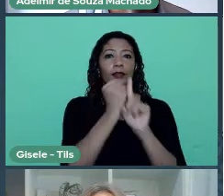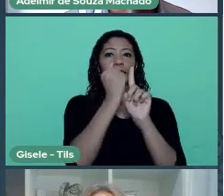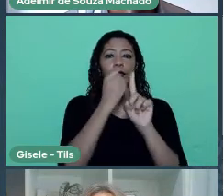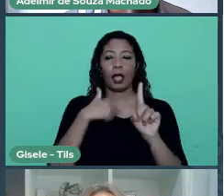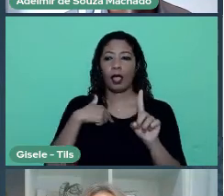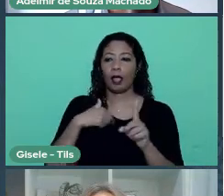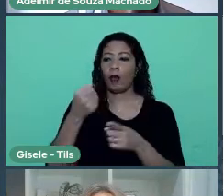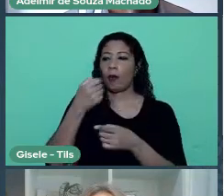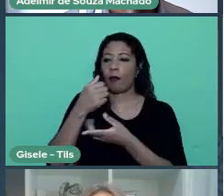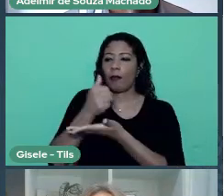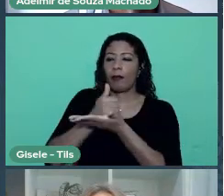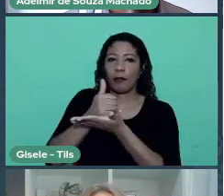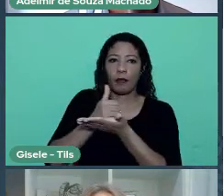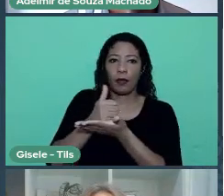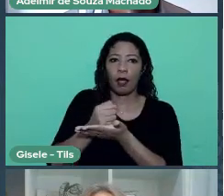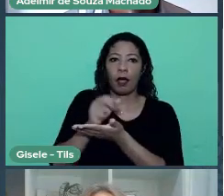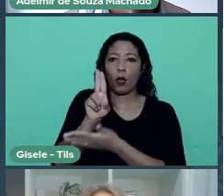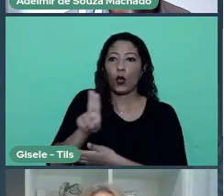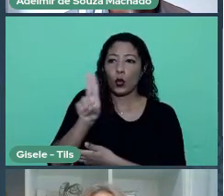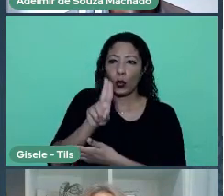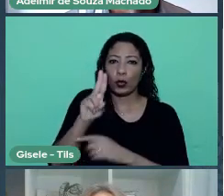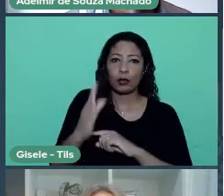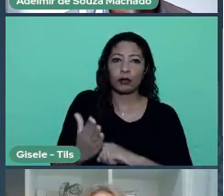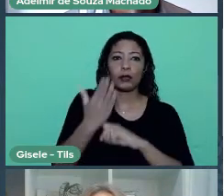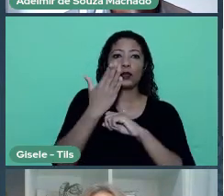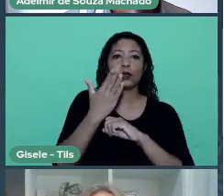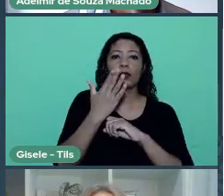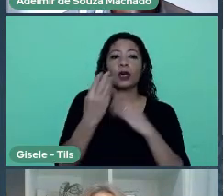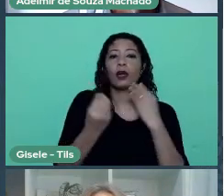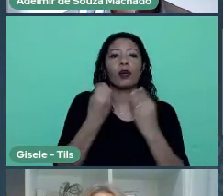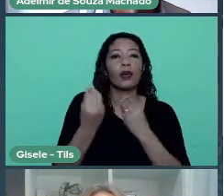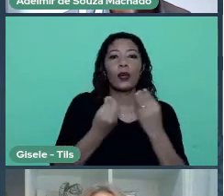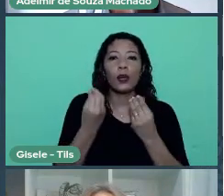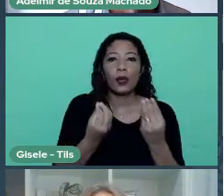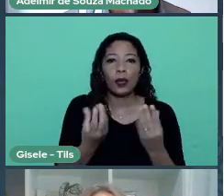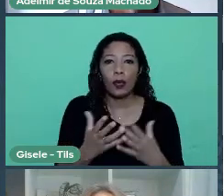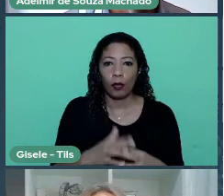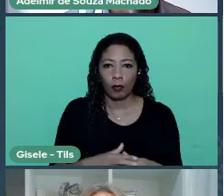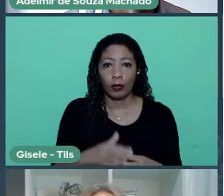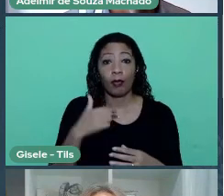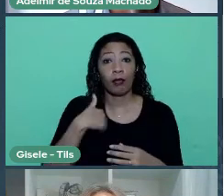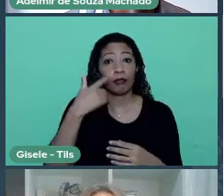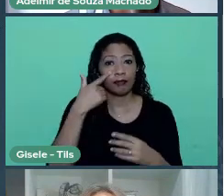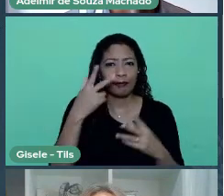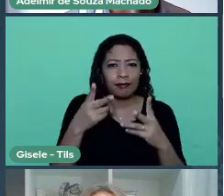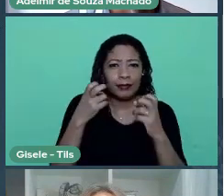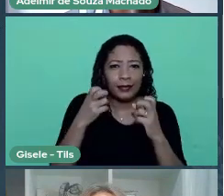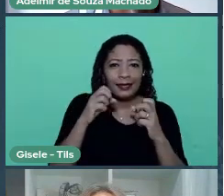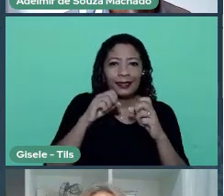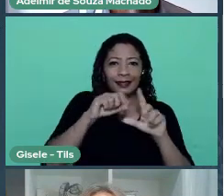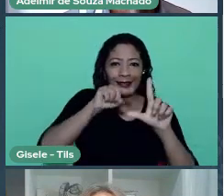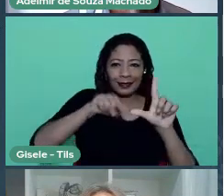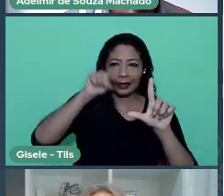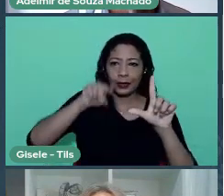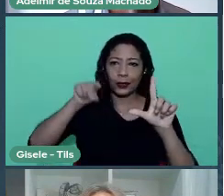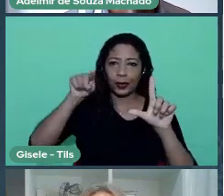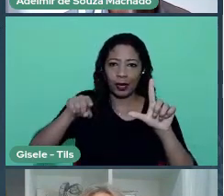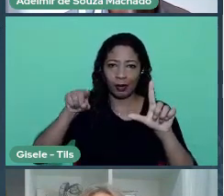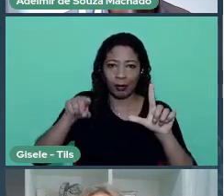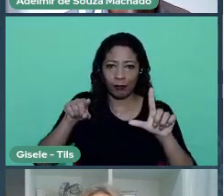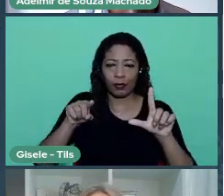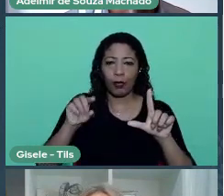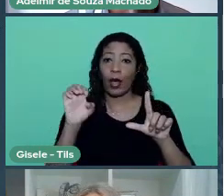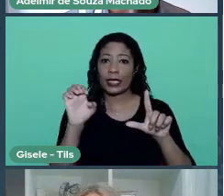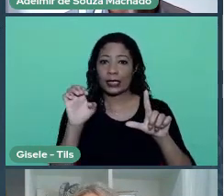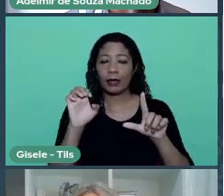dessas medicações na população. Tá? Observe aqui, olha, nesse gráfico à esquerda, o PROA